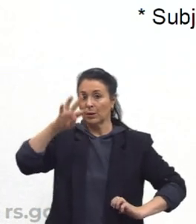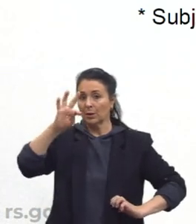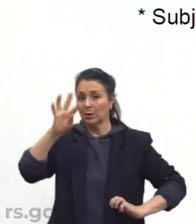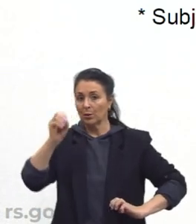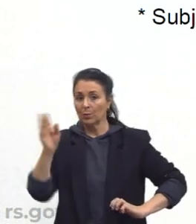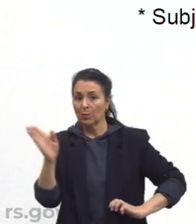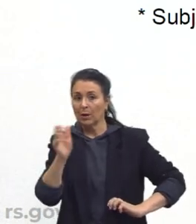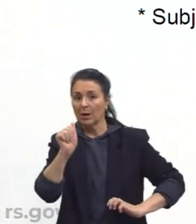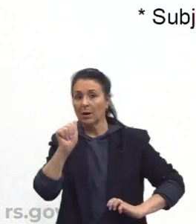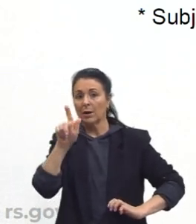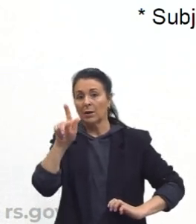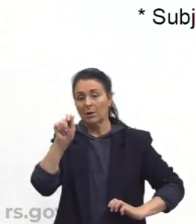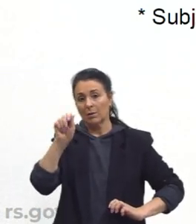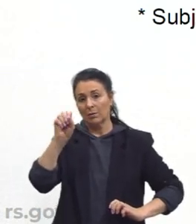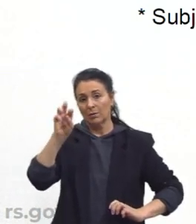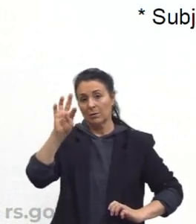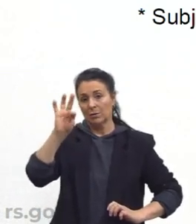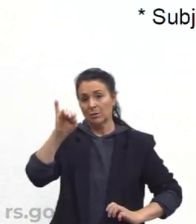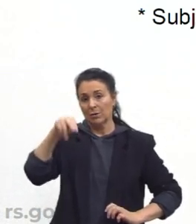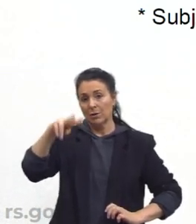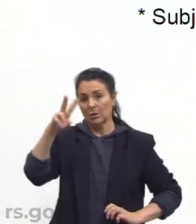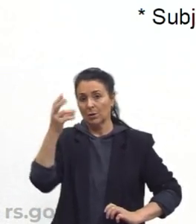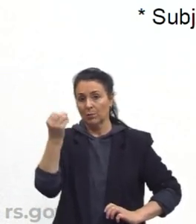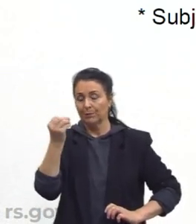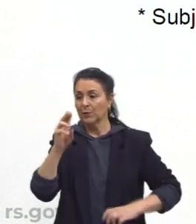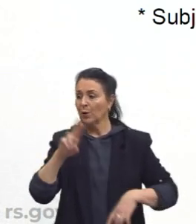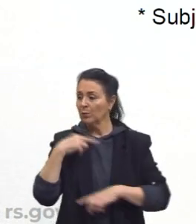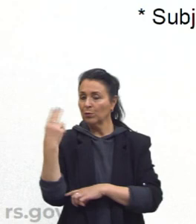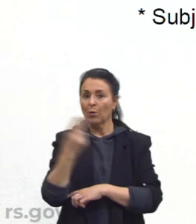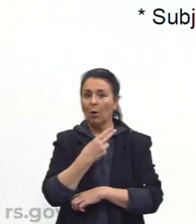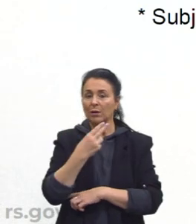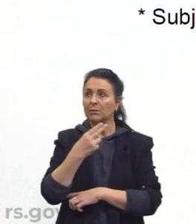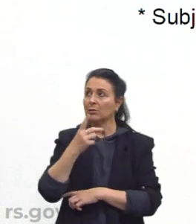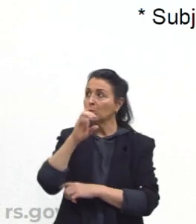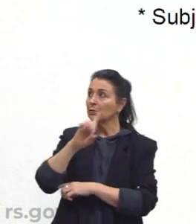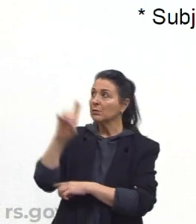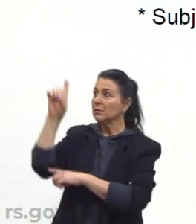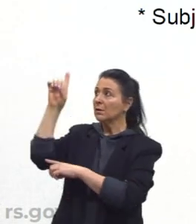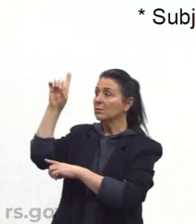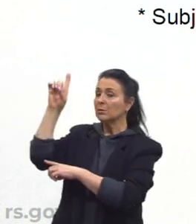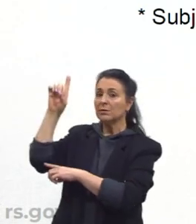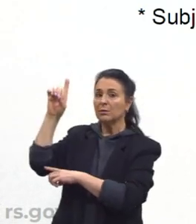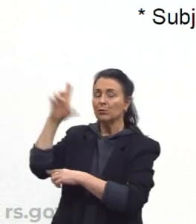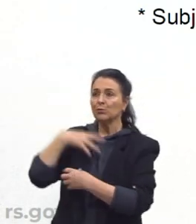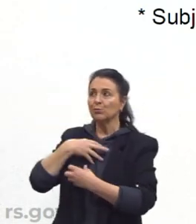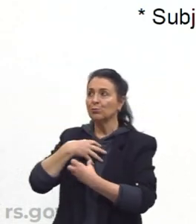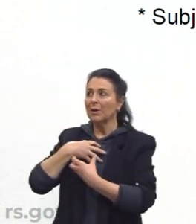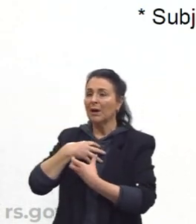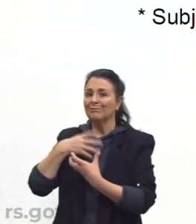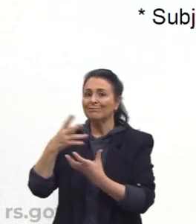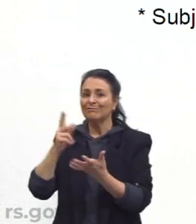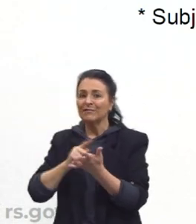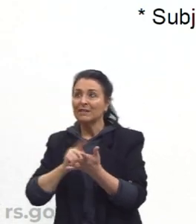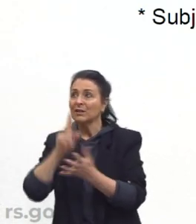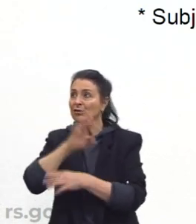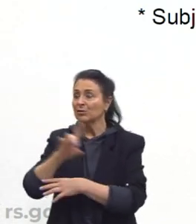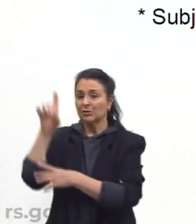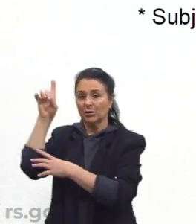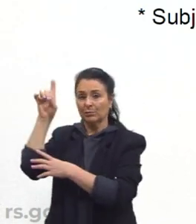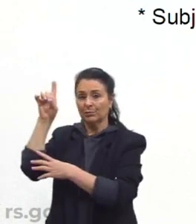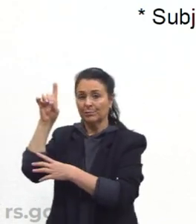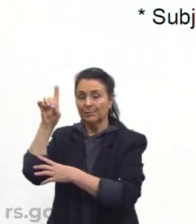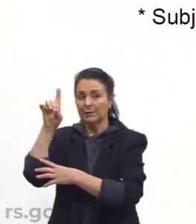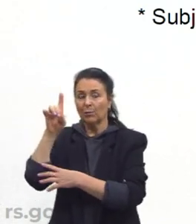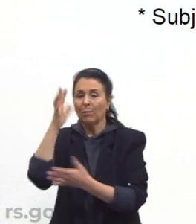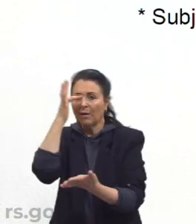como nós somos criados por Deus nós temos dentro de nós uma centelha de Deus então é através da